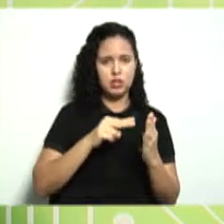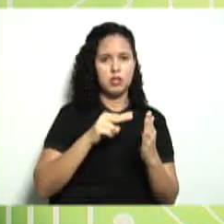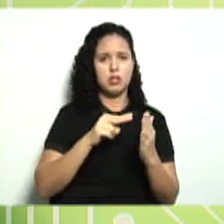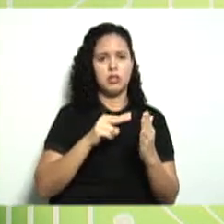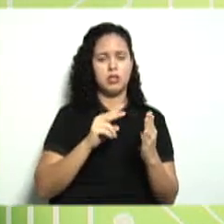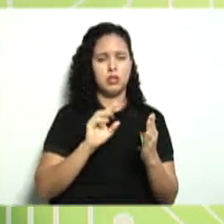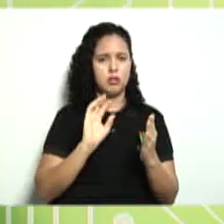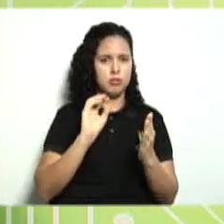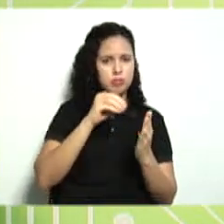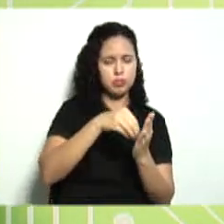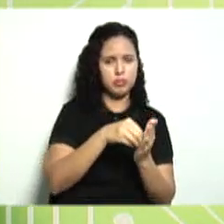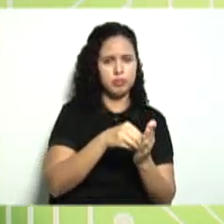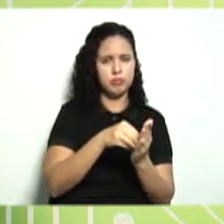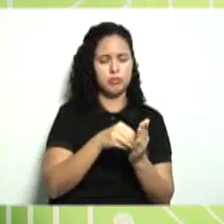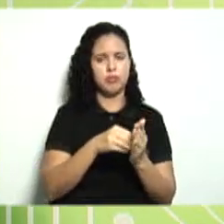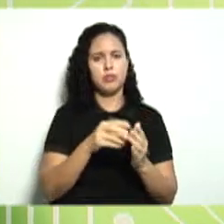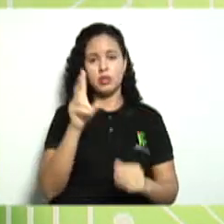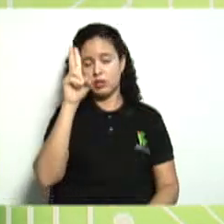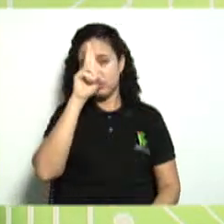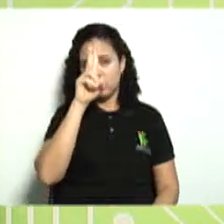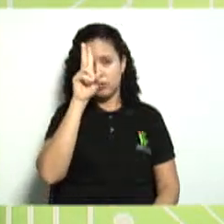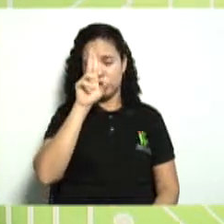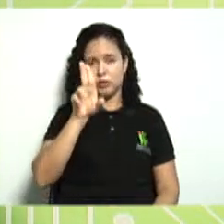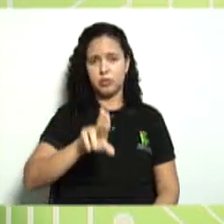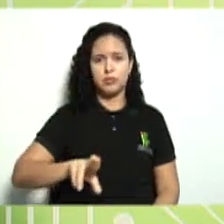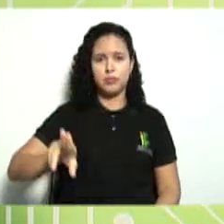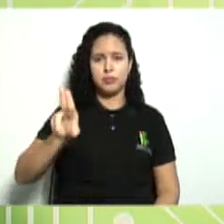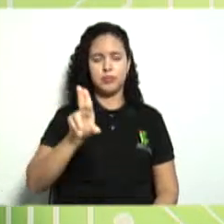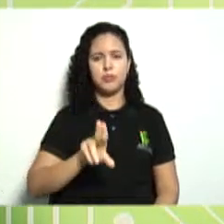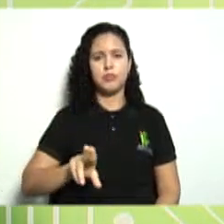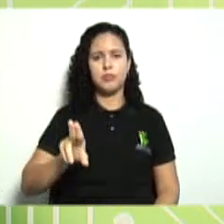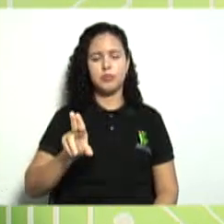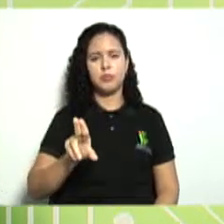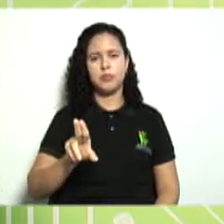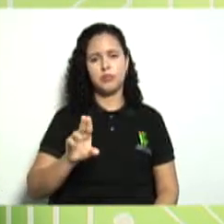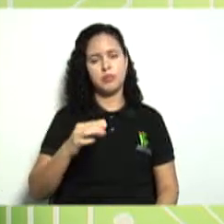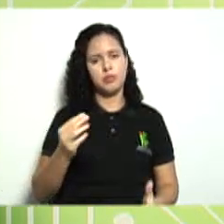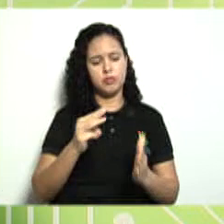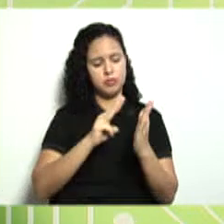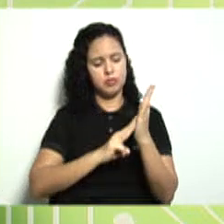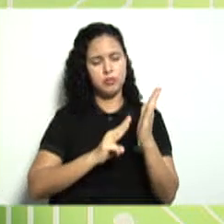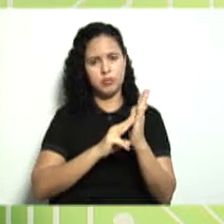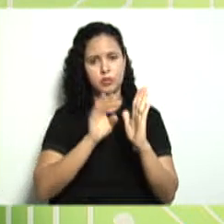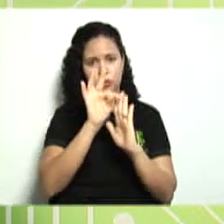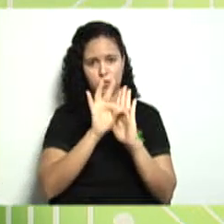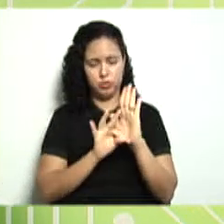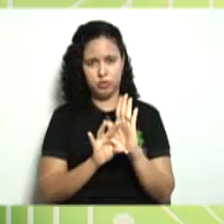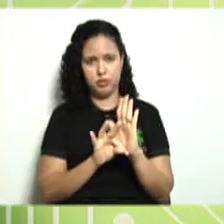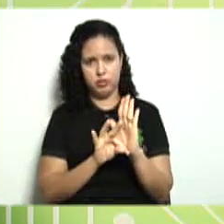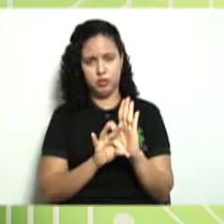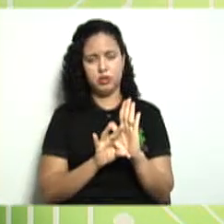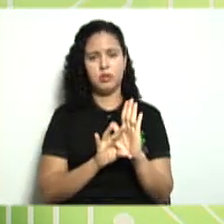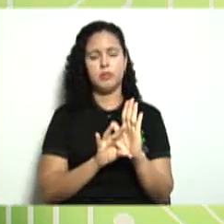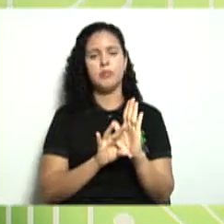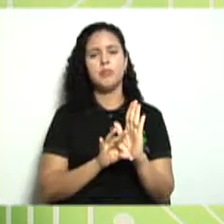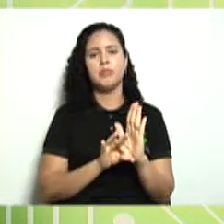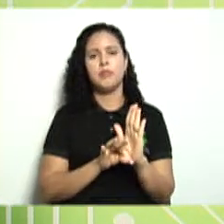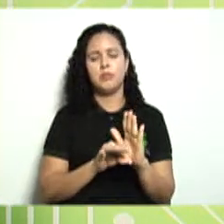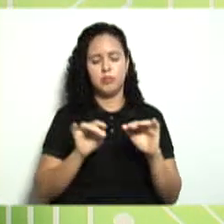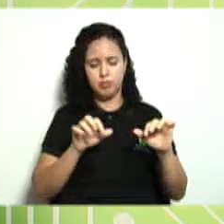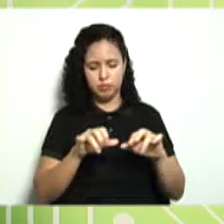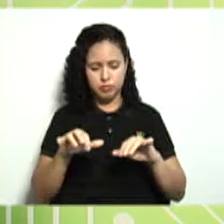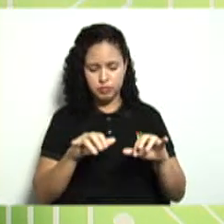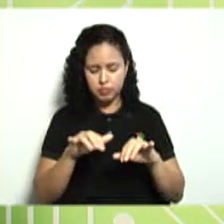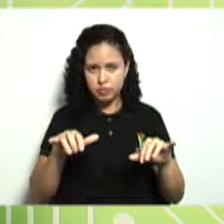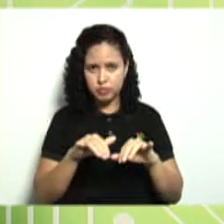uma gravação. Lembra quando você está utilizando, por exemplo, o Word mesmo, um exemplo que a gente utilizou em sala de aula. Quando você está